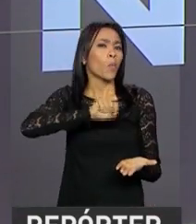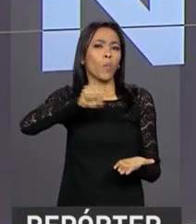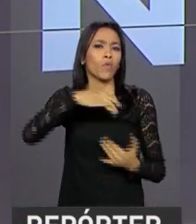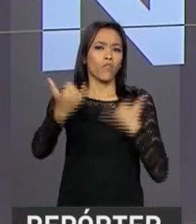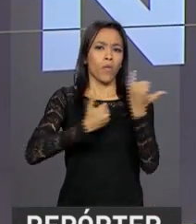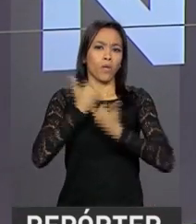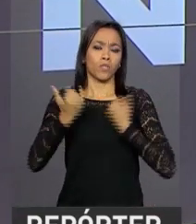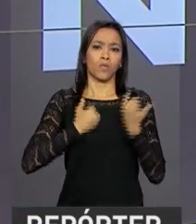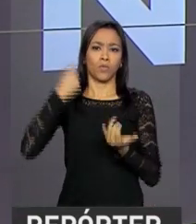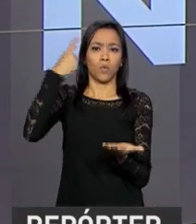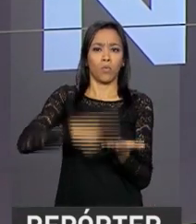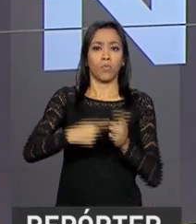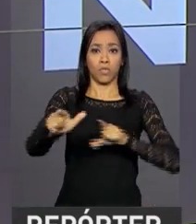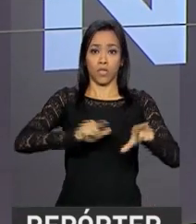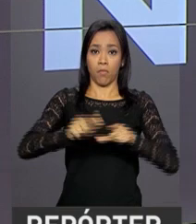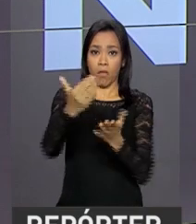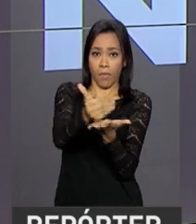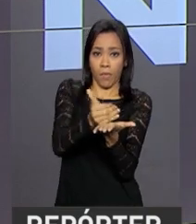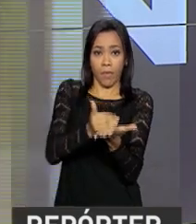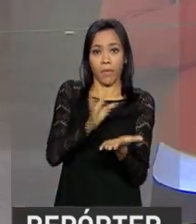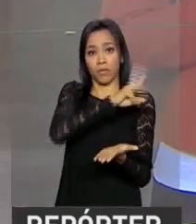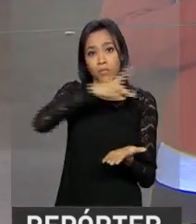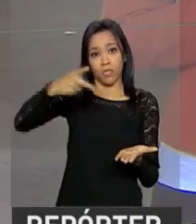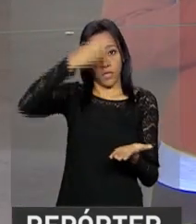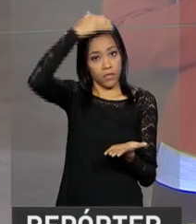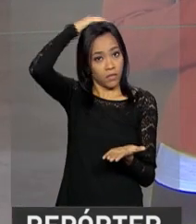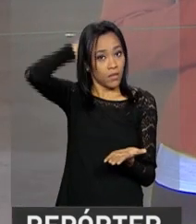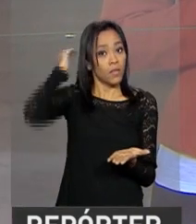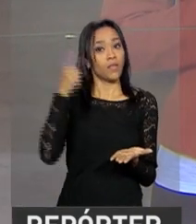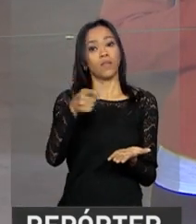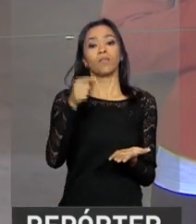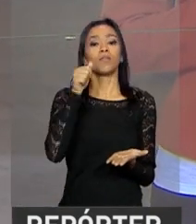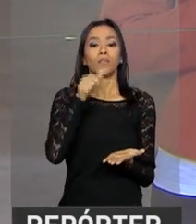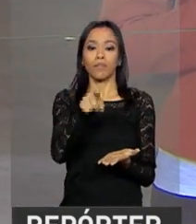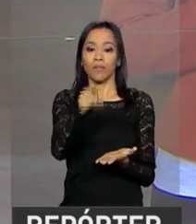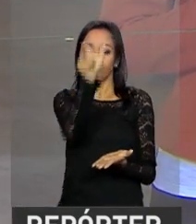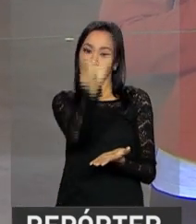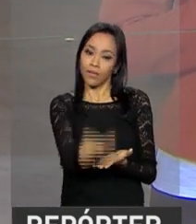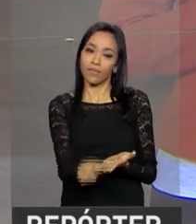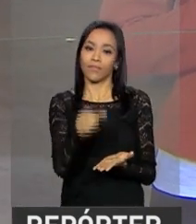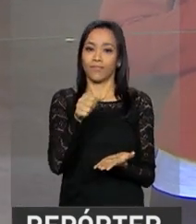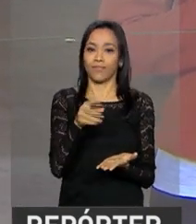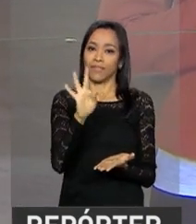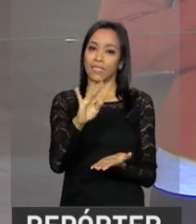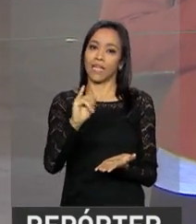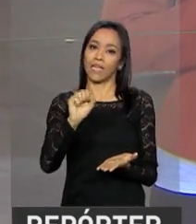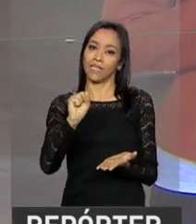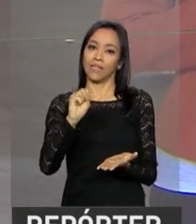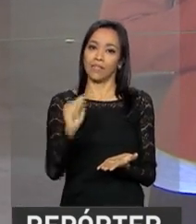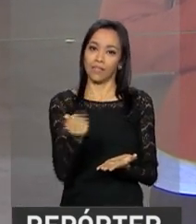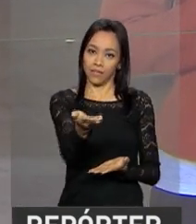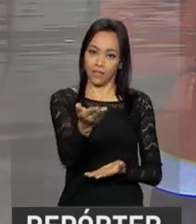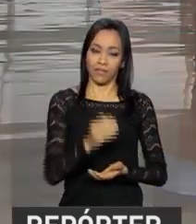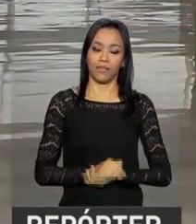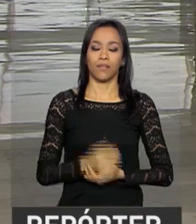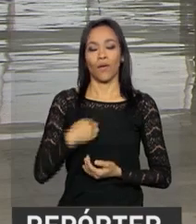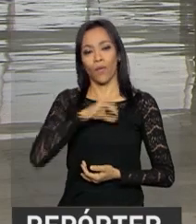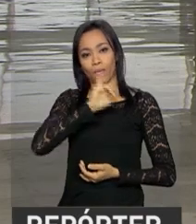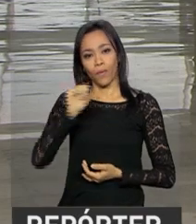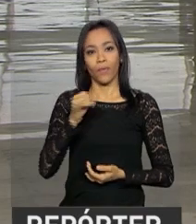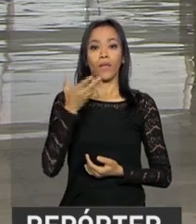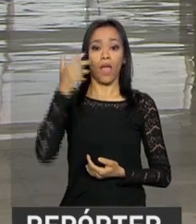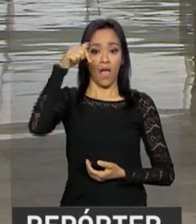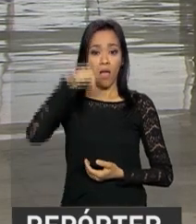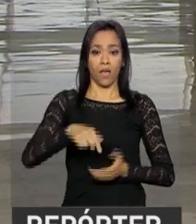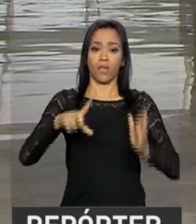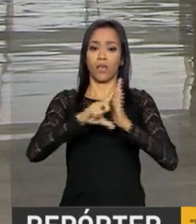sobre a agenda do presidente Michel Temer com a Thaísa Dias, que está no Palácio do Planalto. Olá, Thaísa. Olá, José Luiz. Hoje, aqui